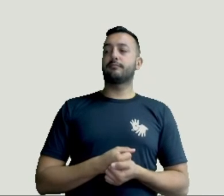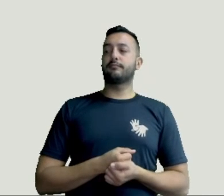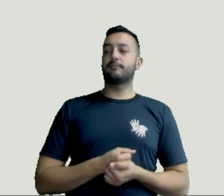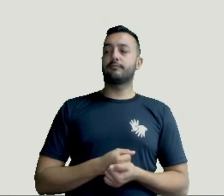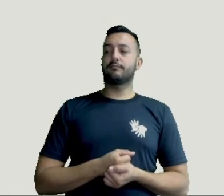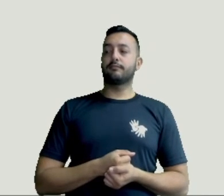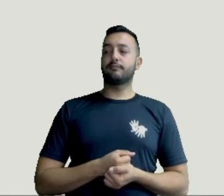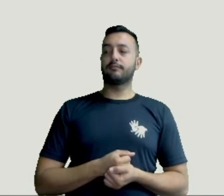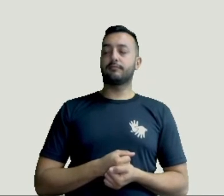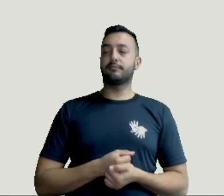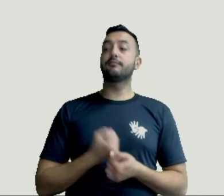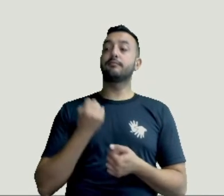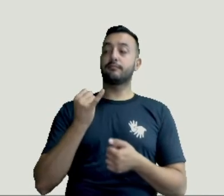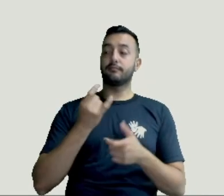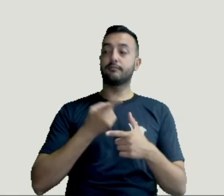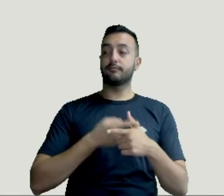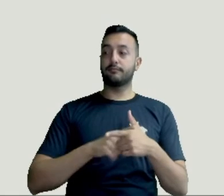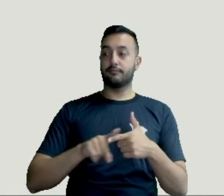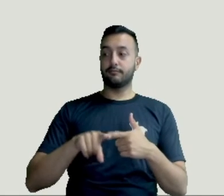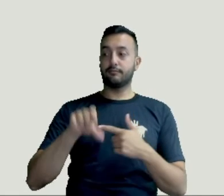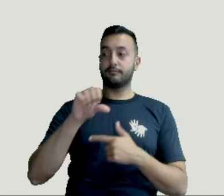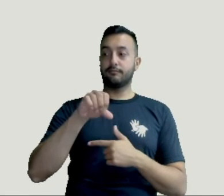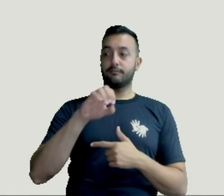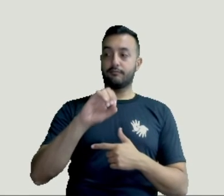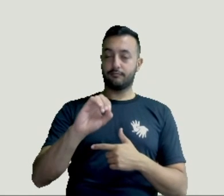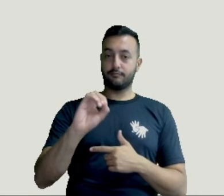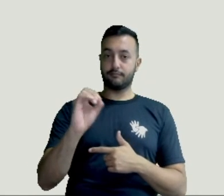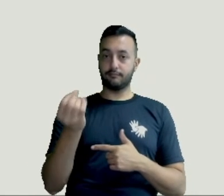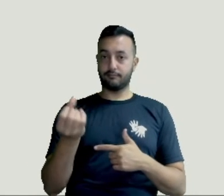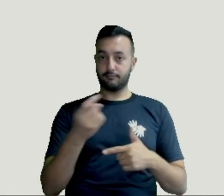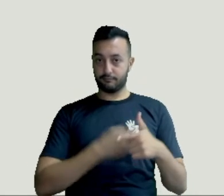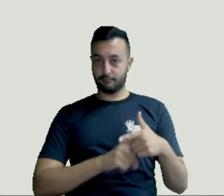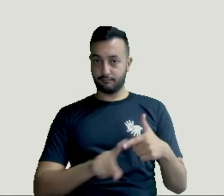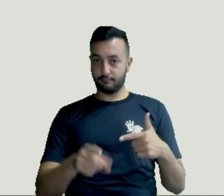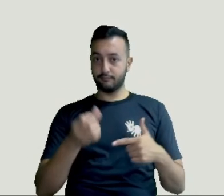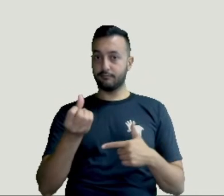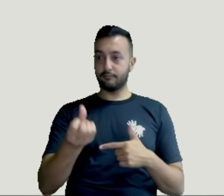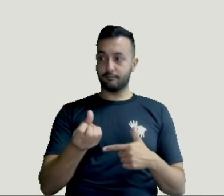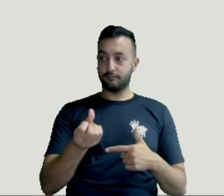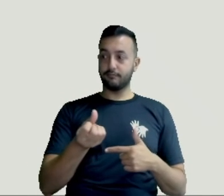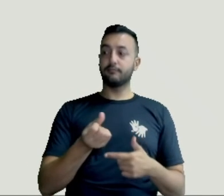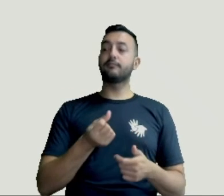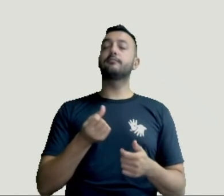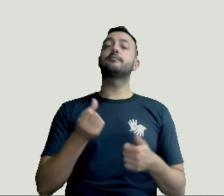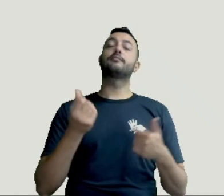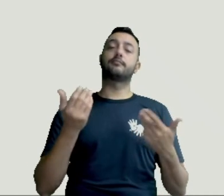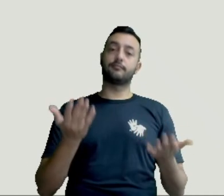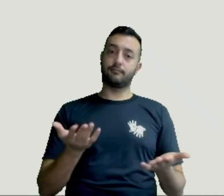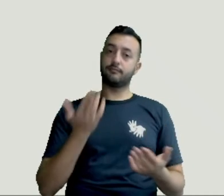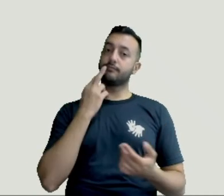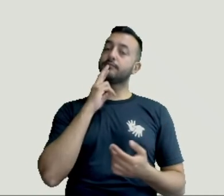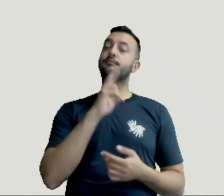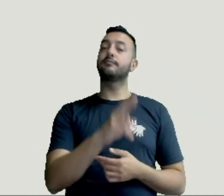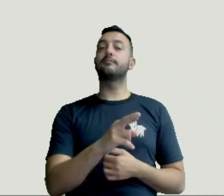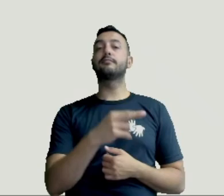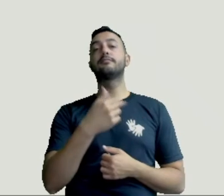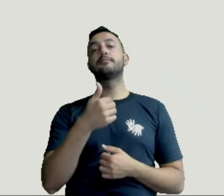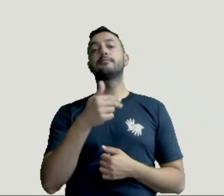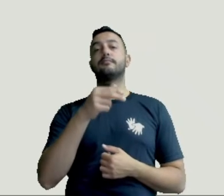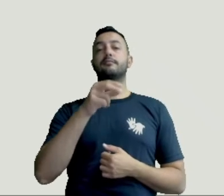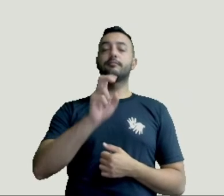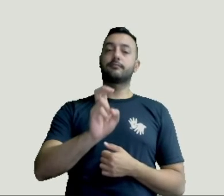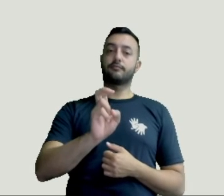bom? Se eu dividir aí 90 por 6, tá? Olha, eu vou ter aí